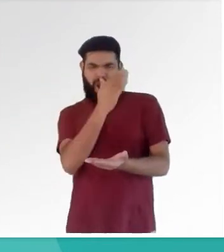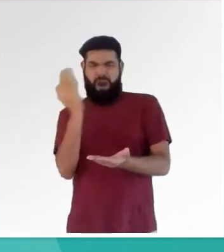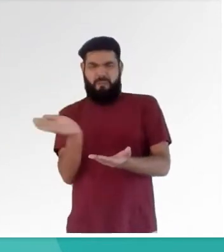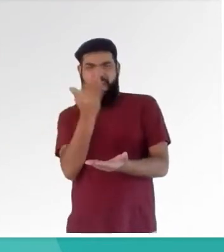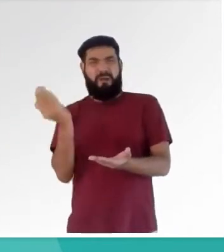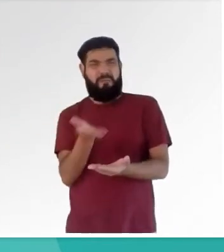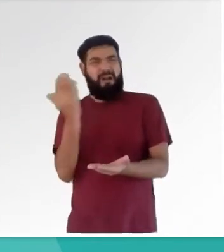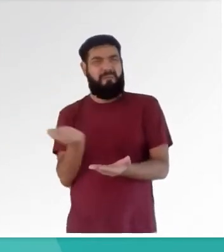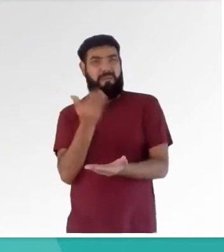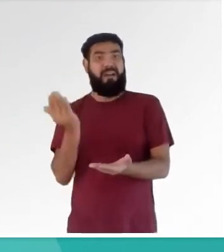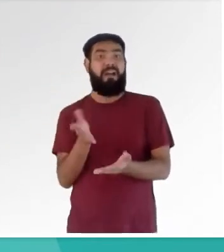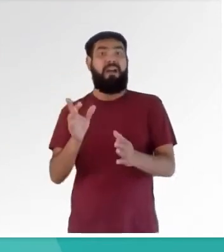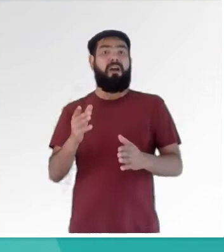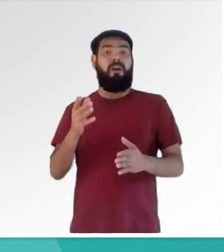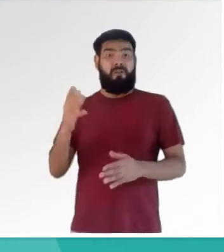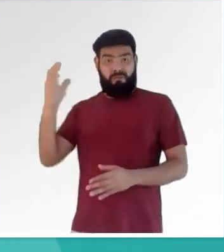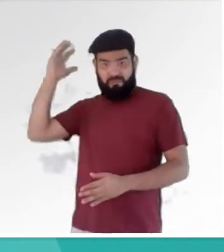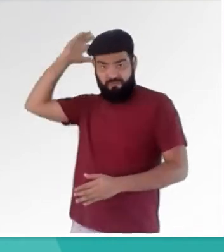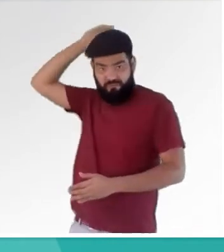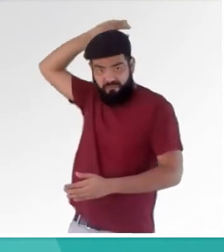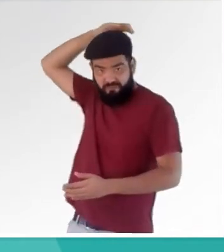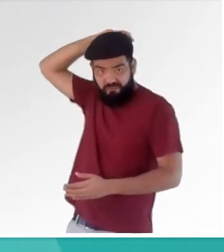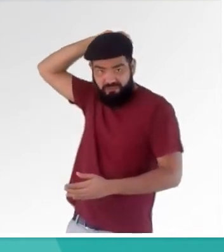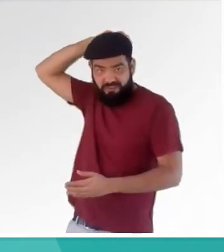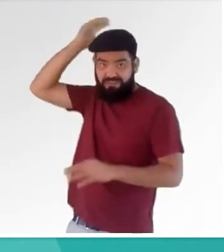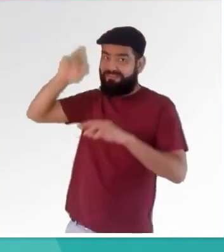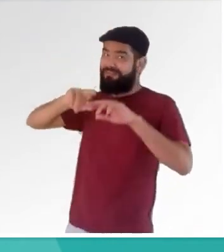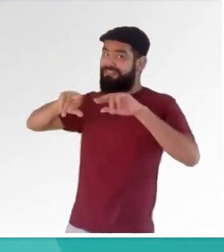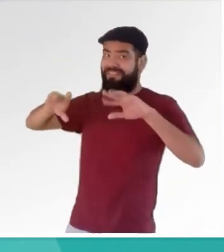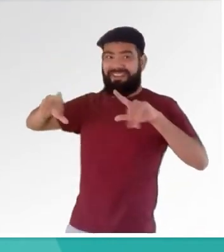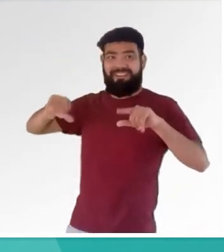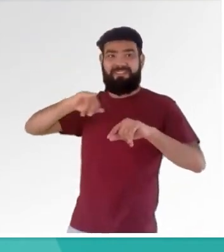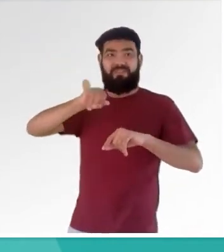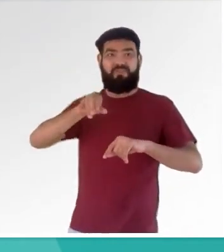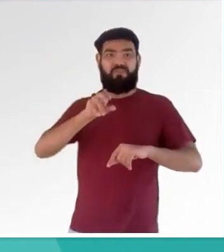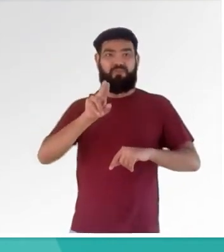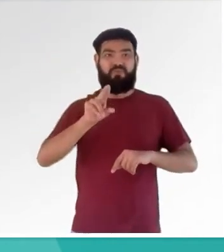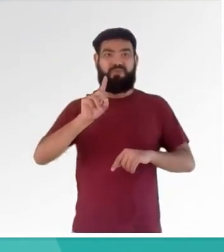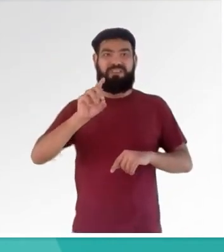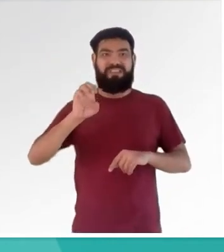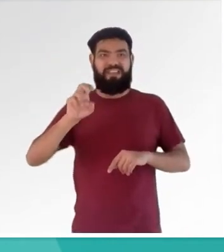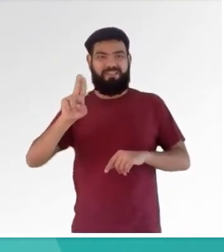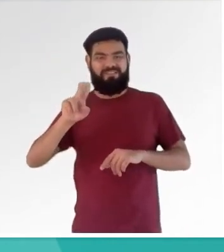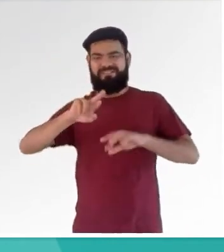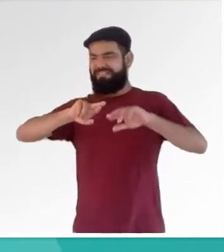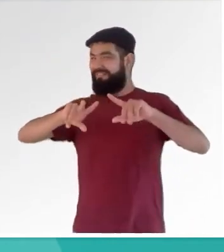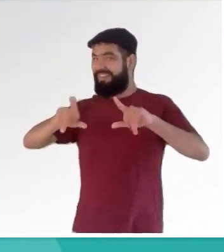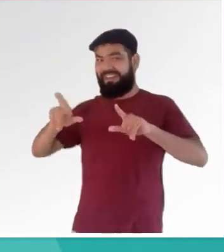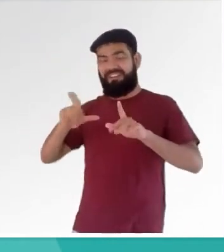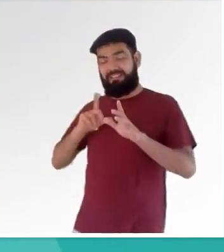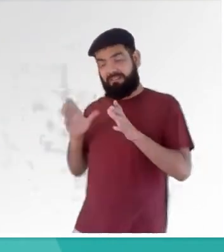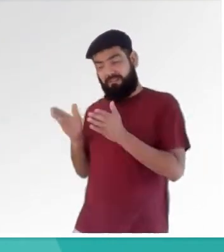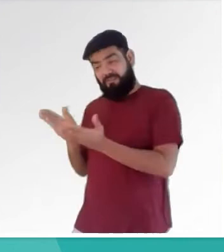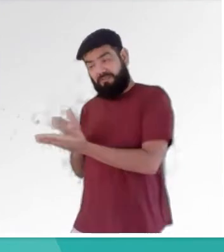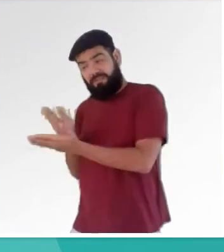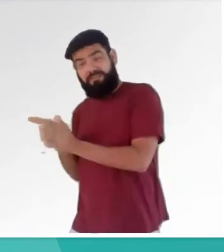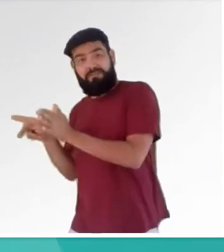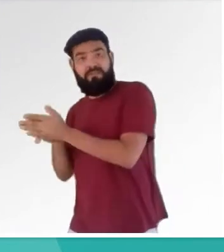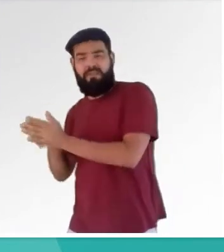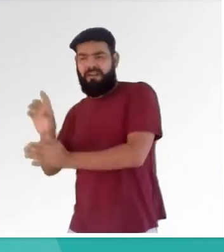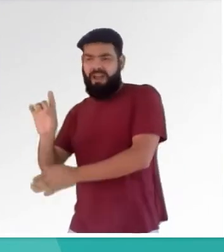a Torá, que são outros livros sagrados. Então, cada religião tem os seus